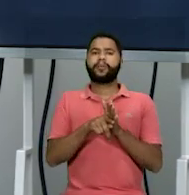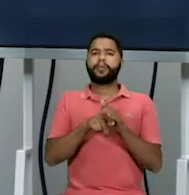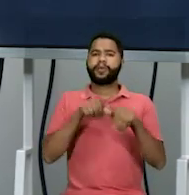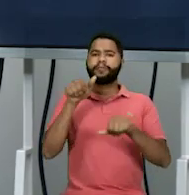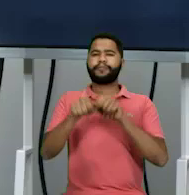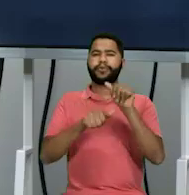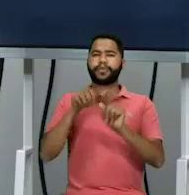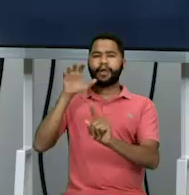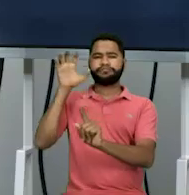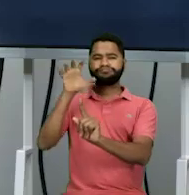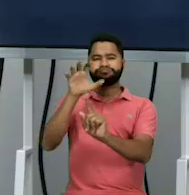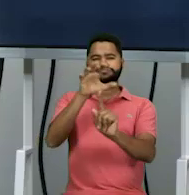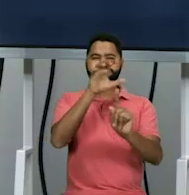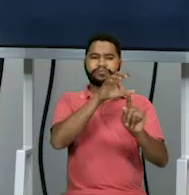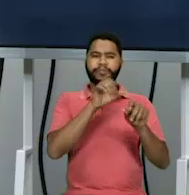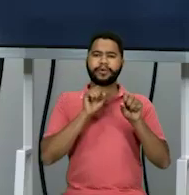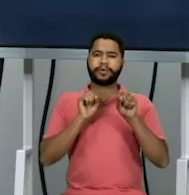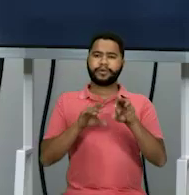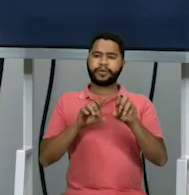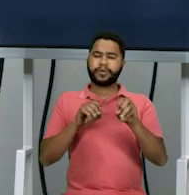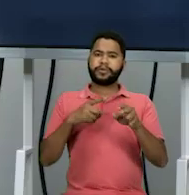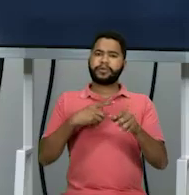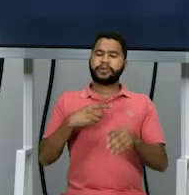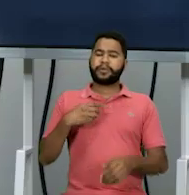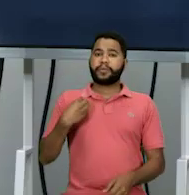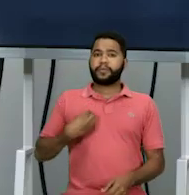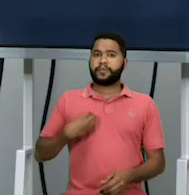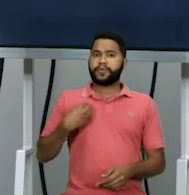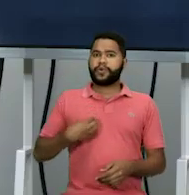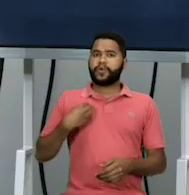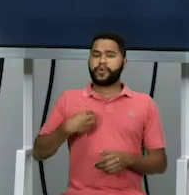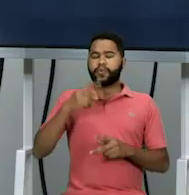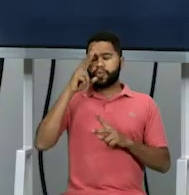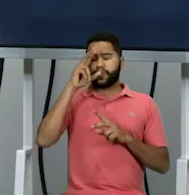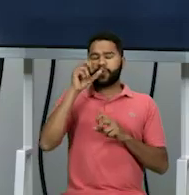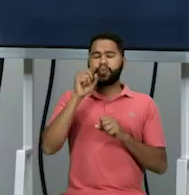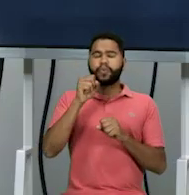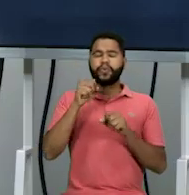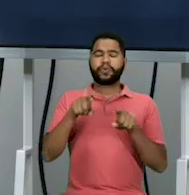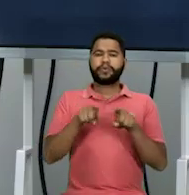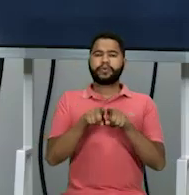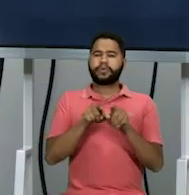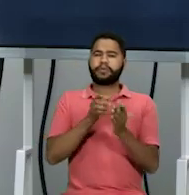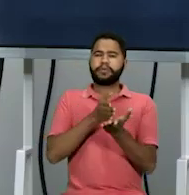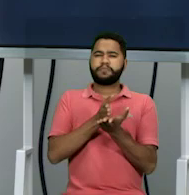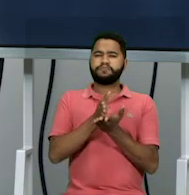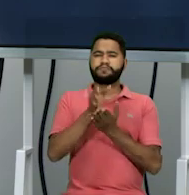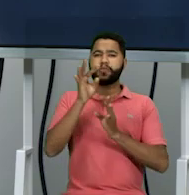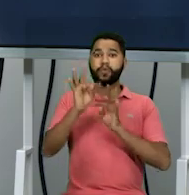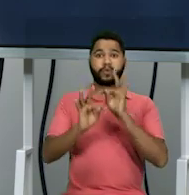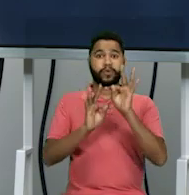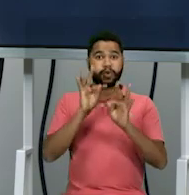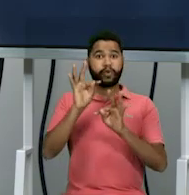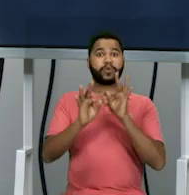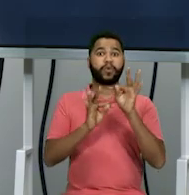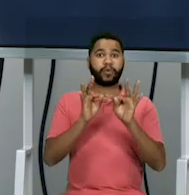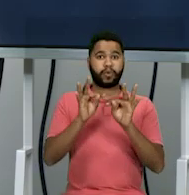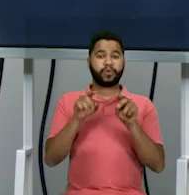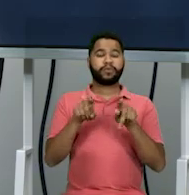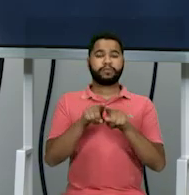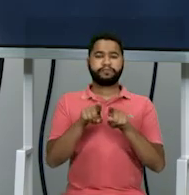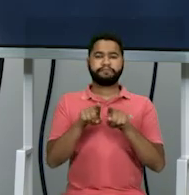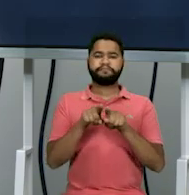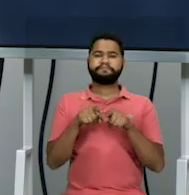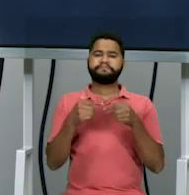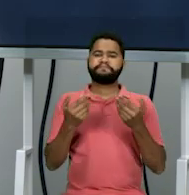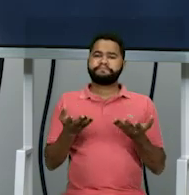né? A educação ela vai ter uma presença muito forte e um viés tecnológico muito forte, né? Então